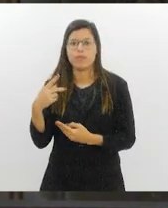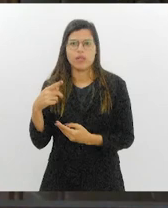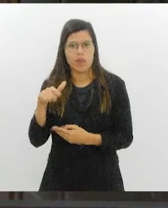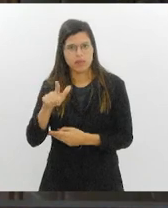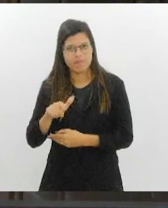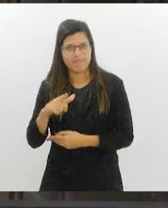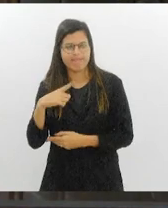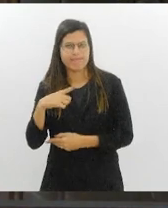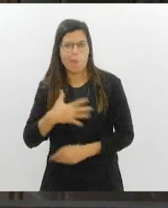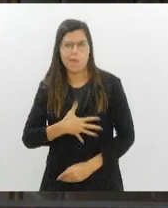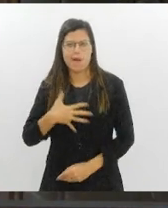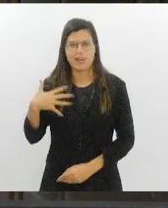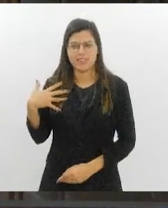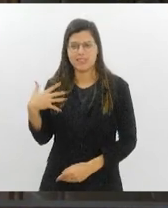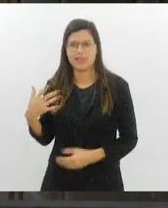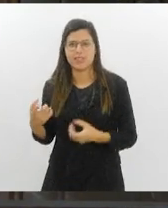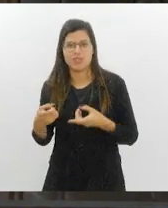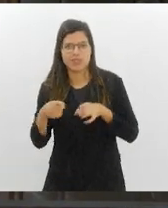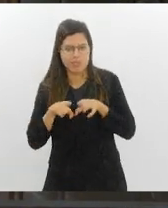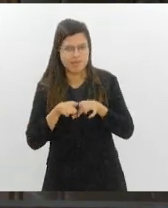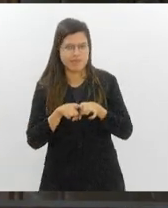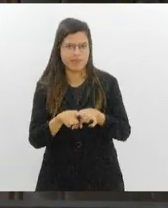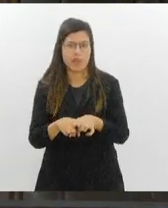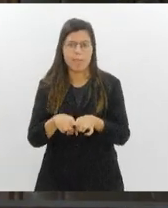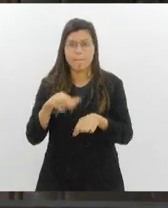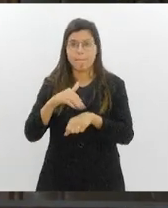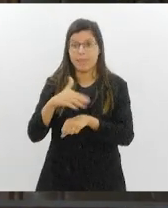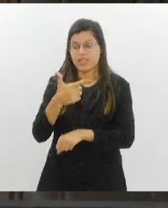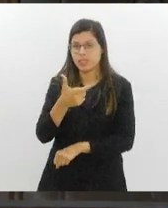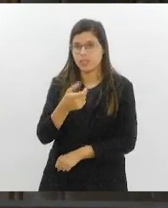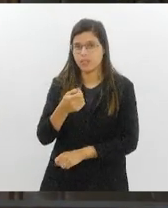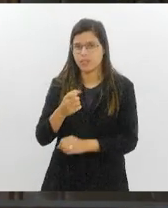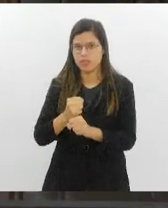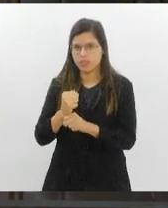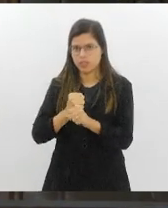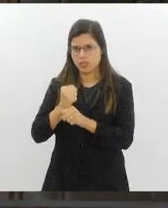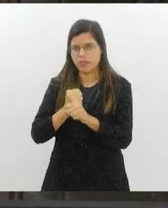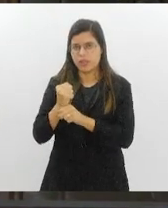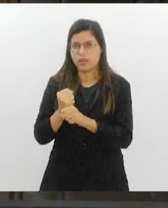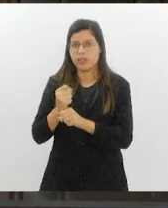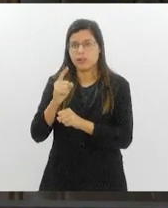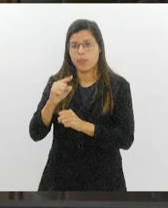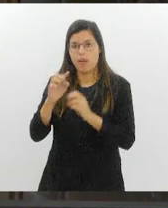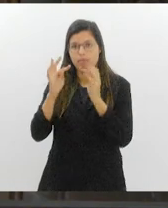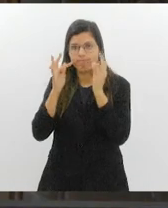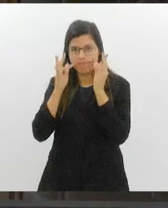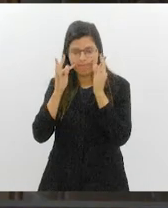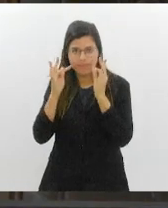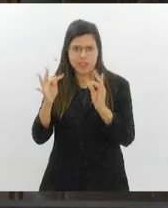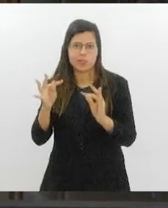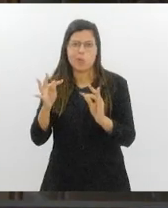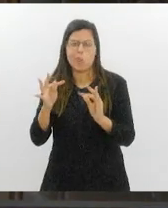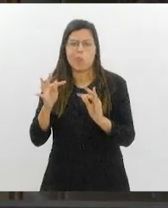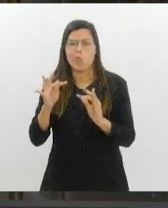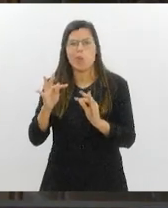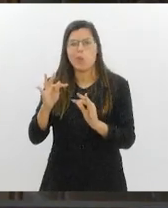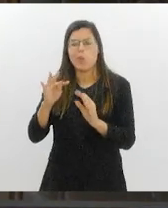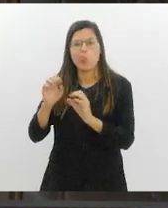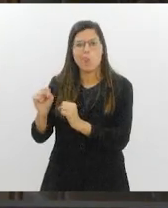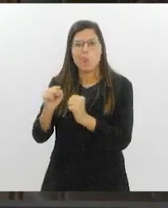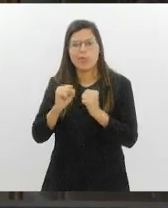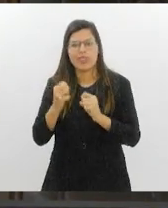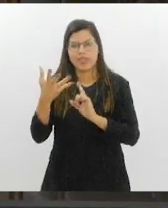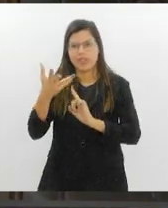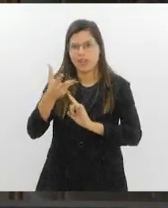Cooke há mais de 20 anos. E isso é um testemunho da nossa crença no poder da arte em transformar